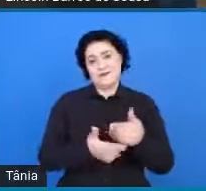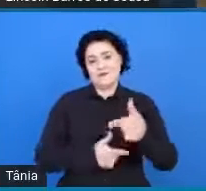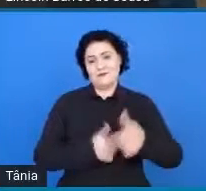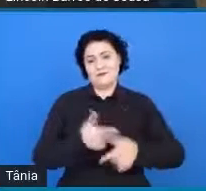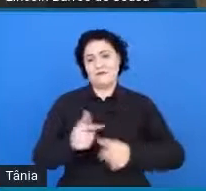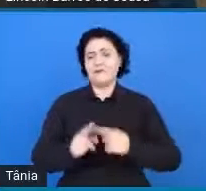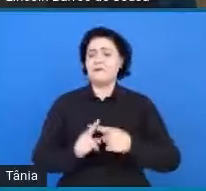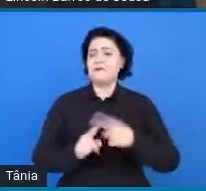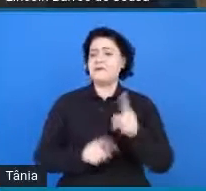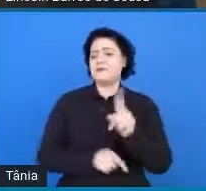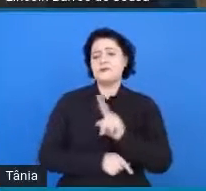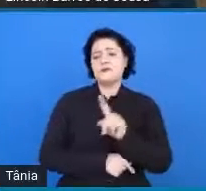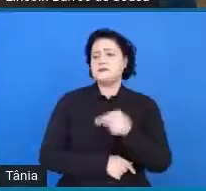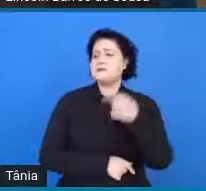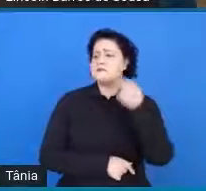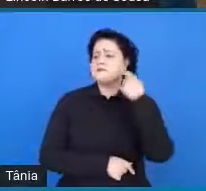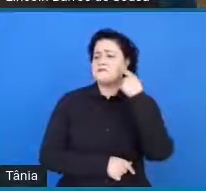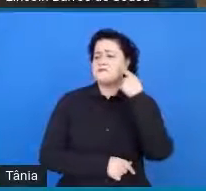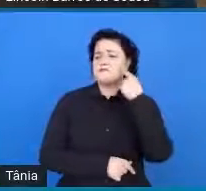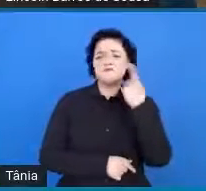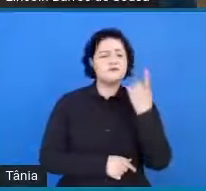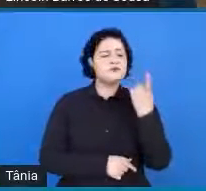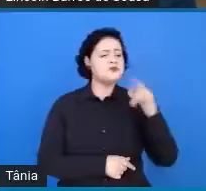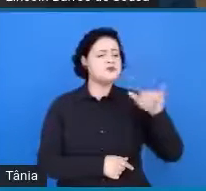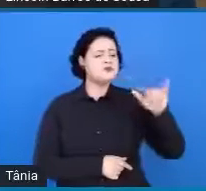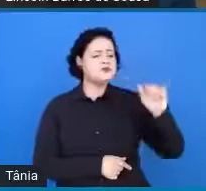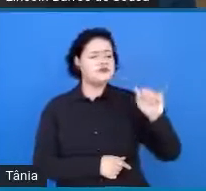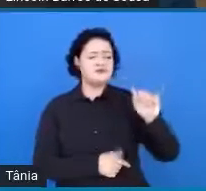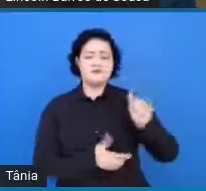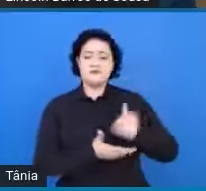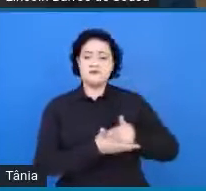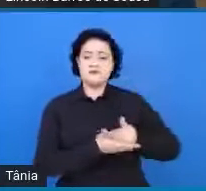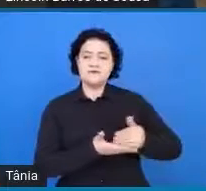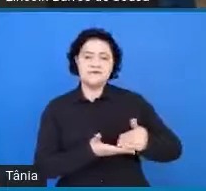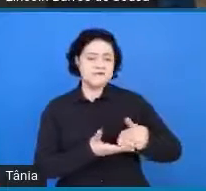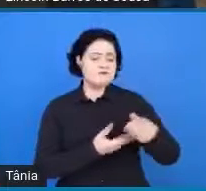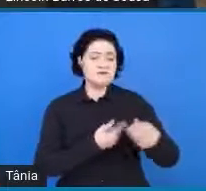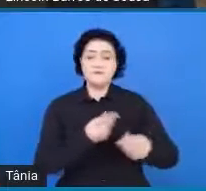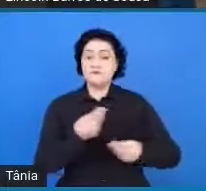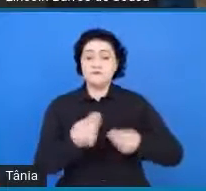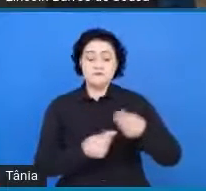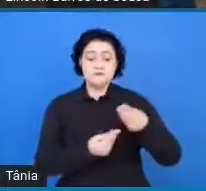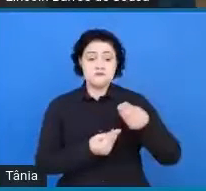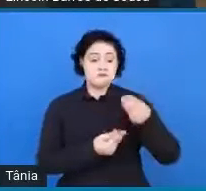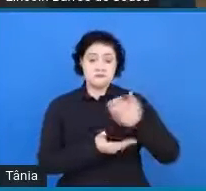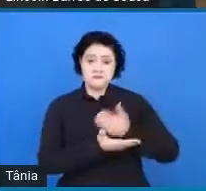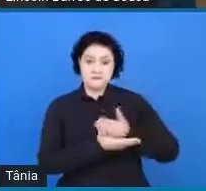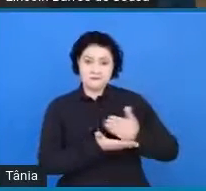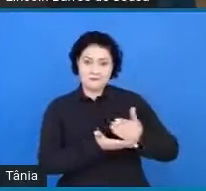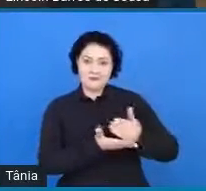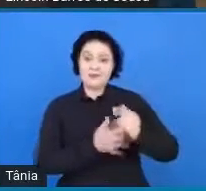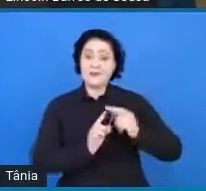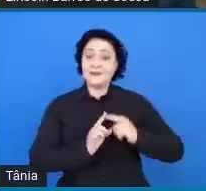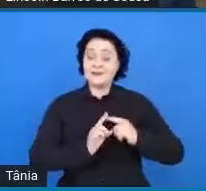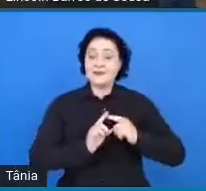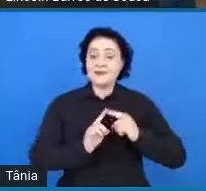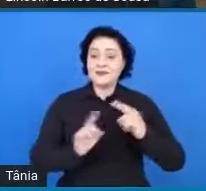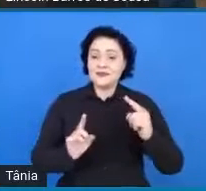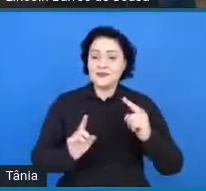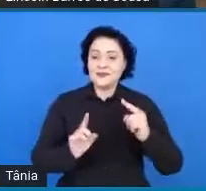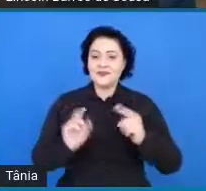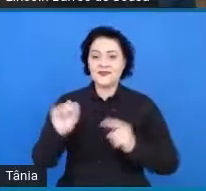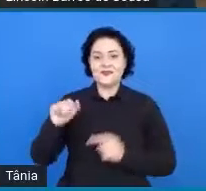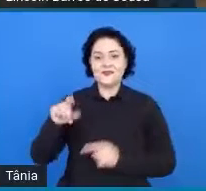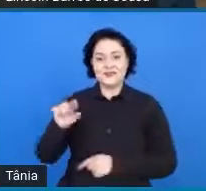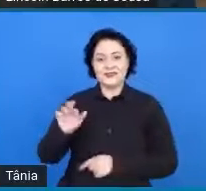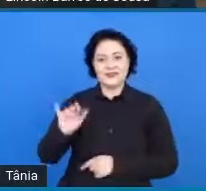e não fica marcando data Quando foi que o iniciei como foi que eu iniciei mas como